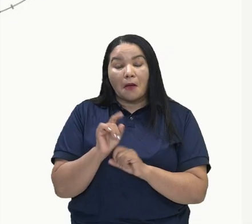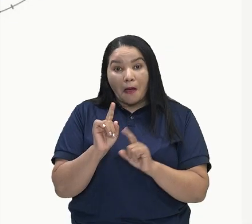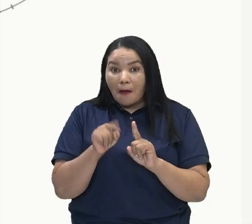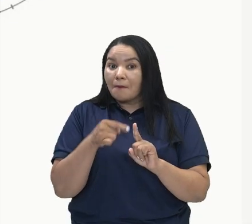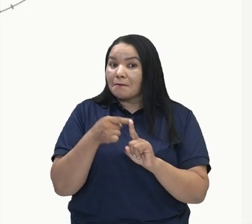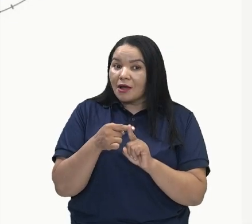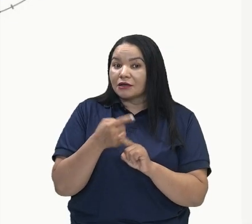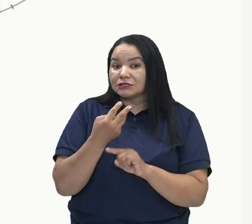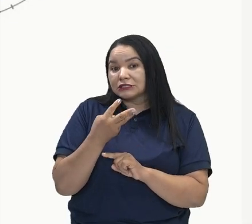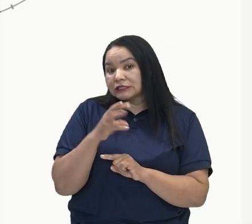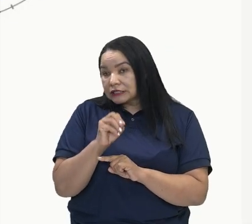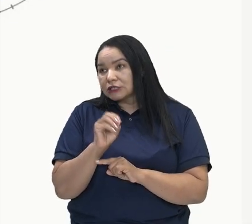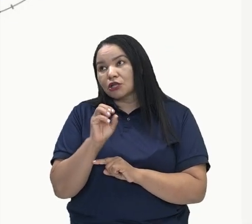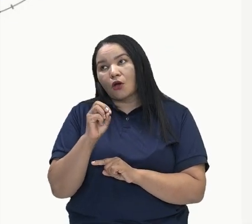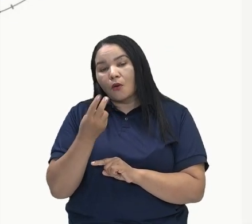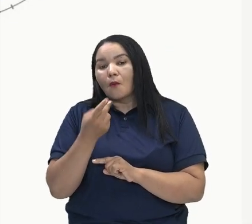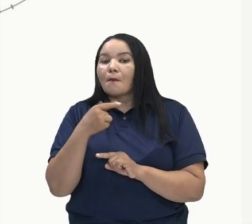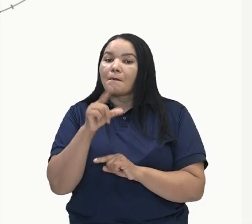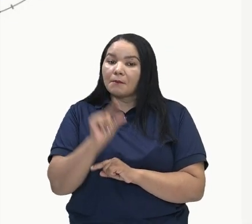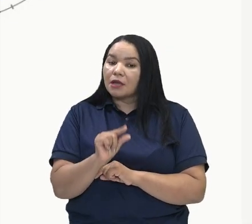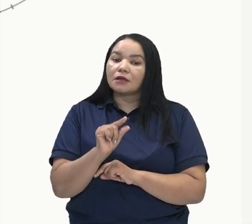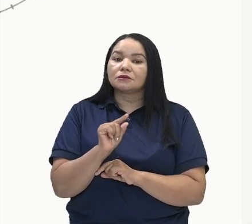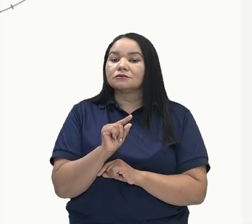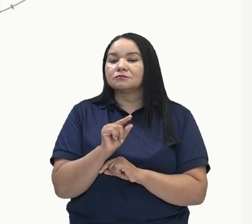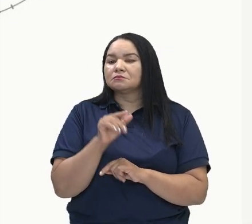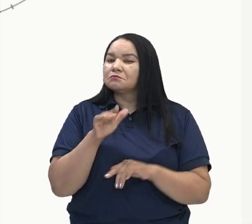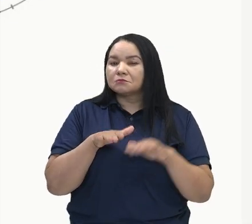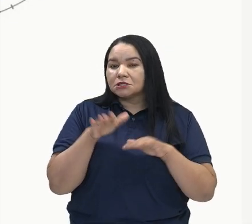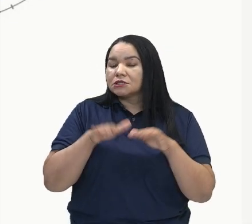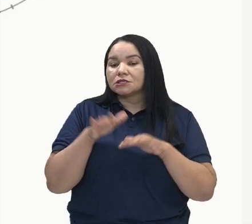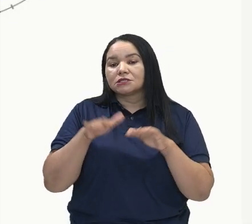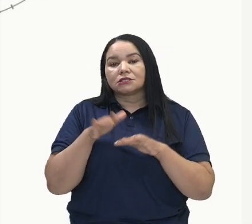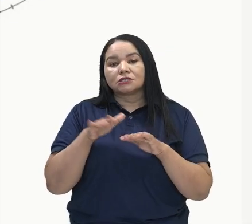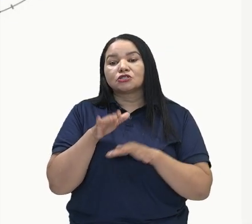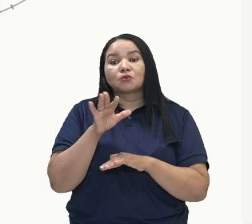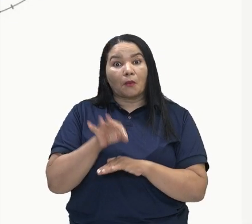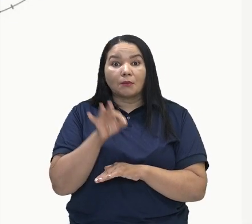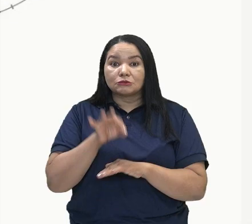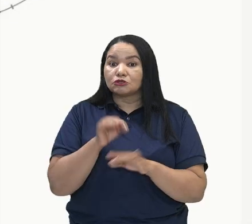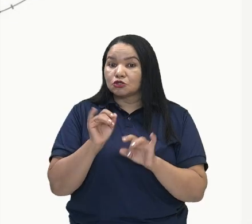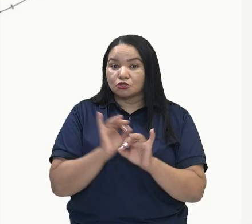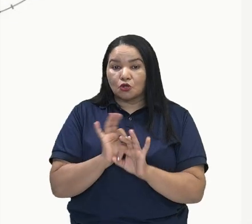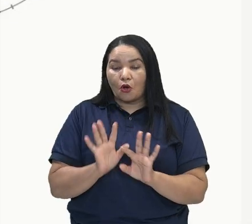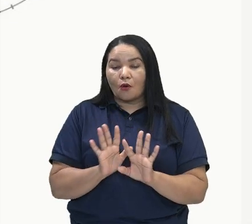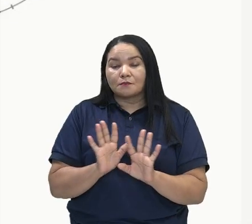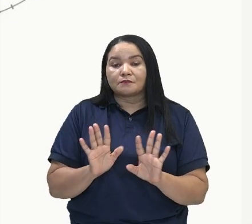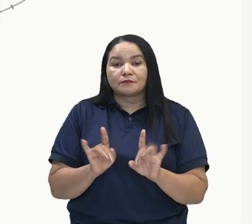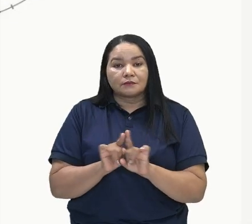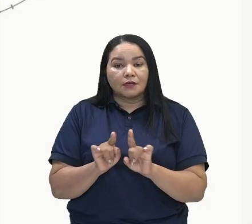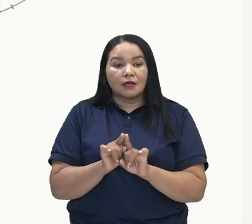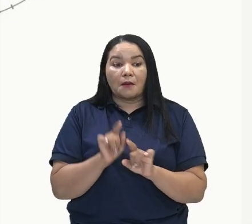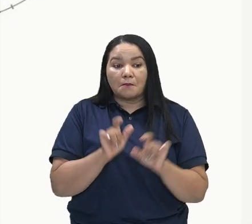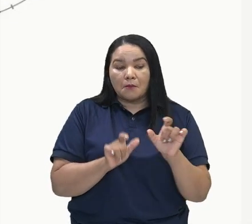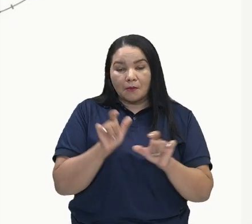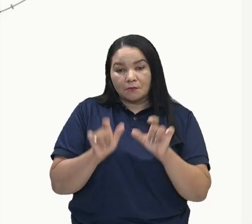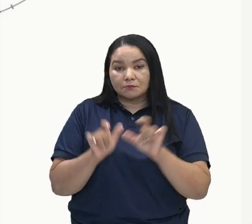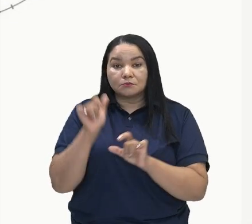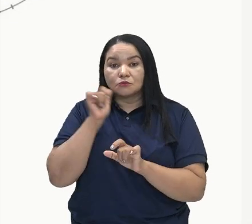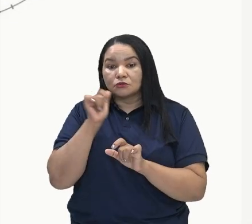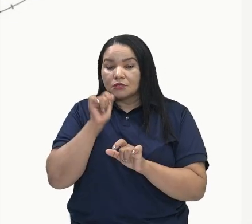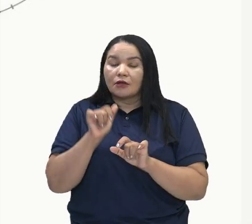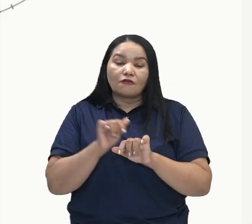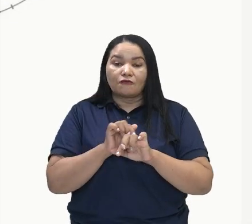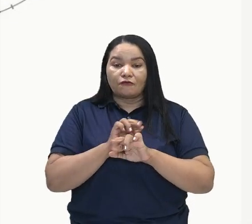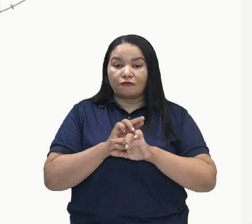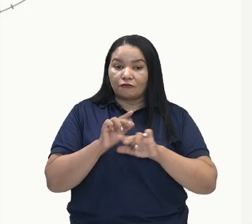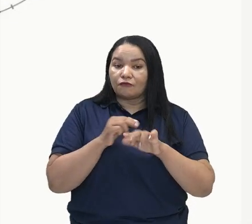30 dias ou possa ser menos. Isso é apenas uma média, uma estimativa, que vai também variar de uma mulher para outra, né? Por